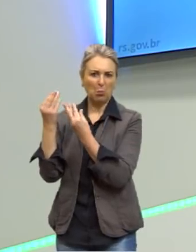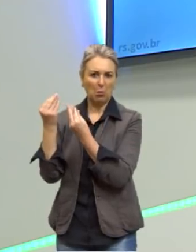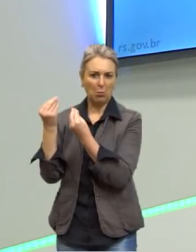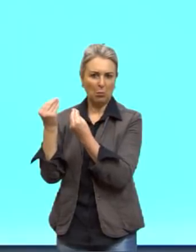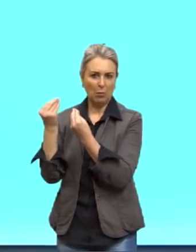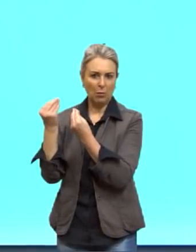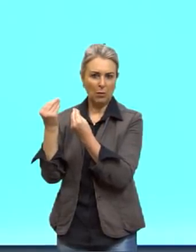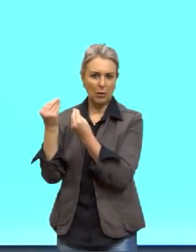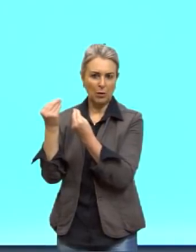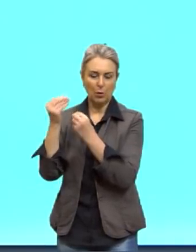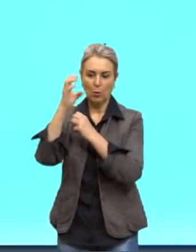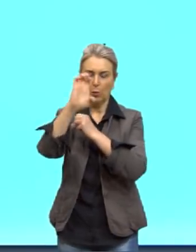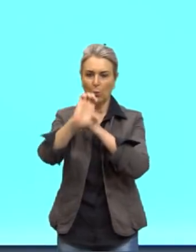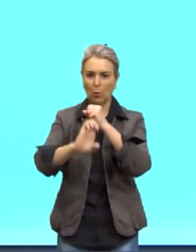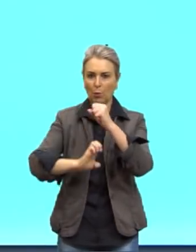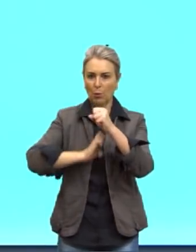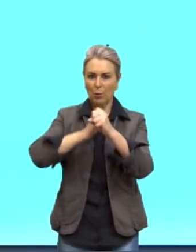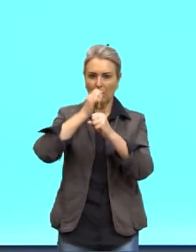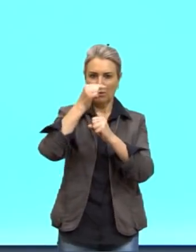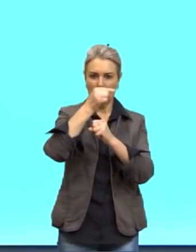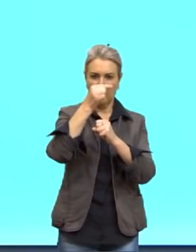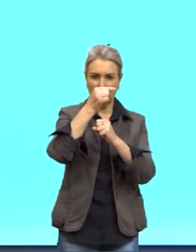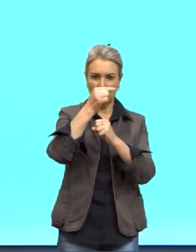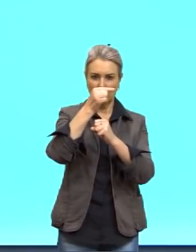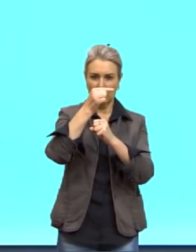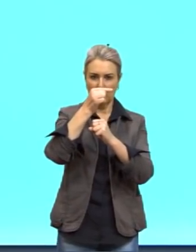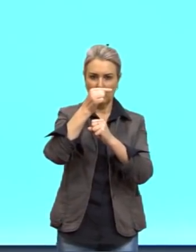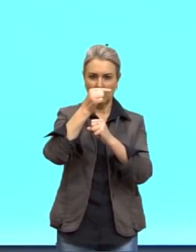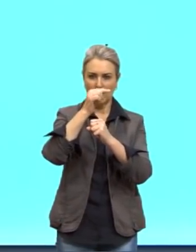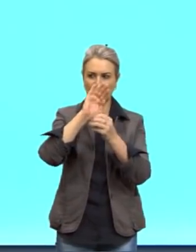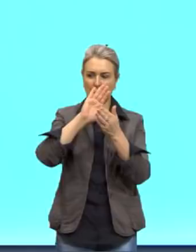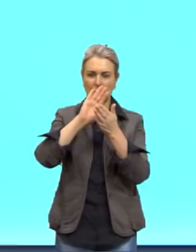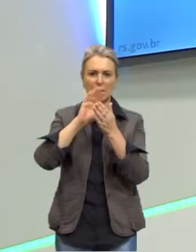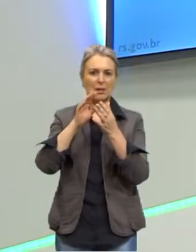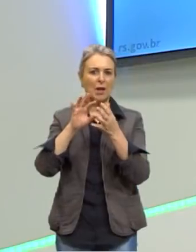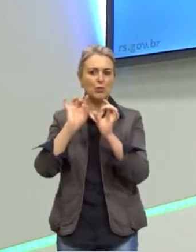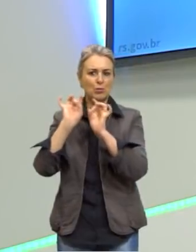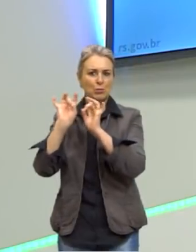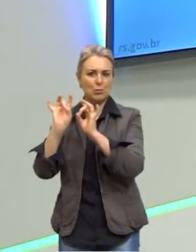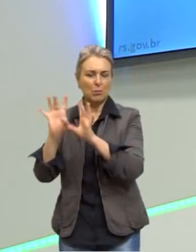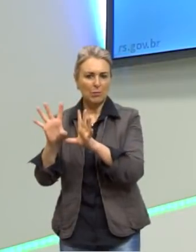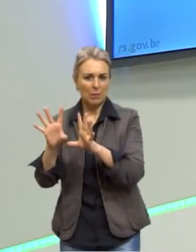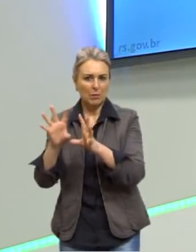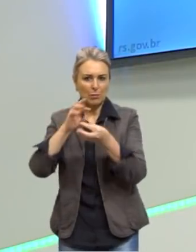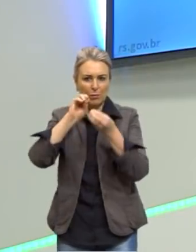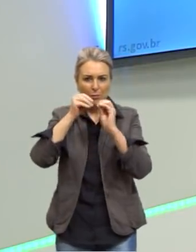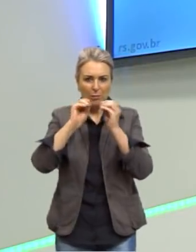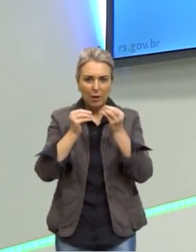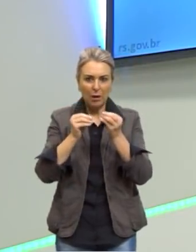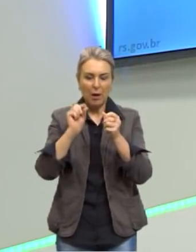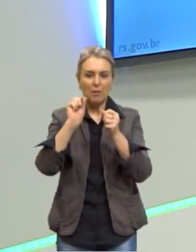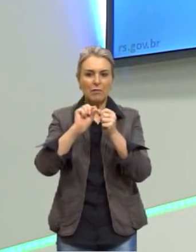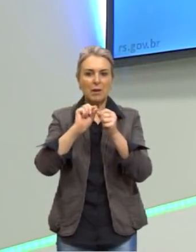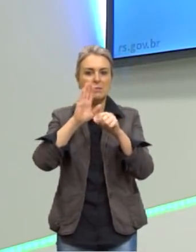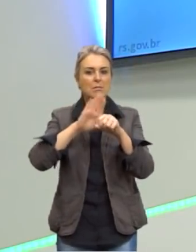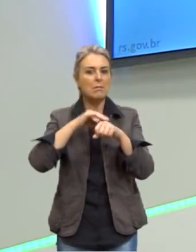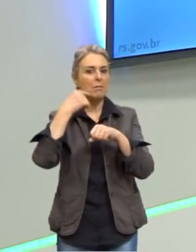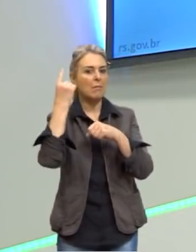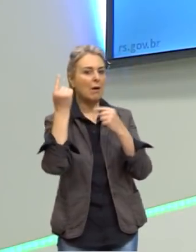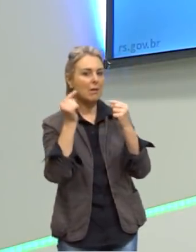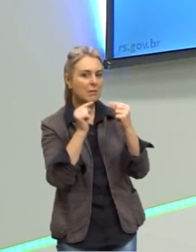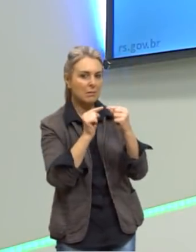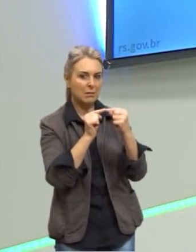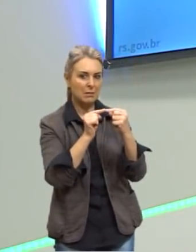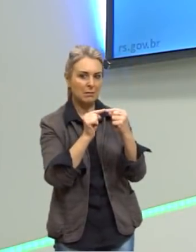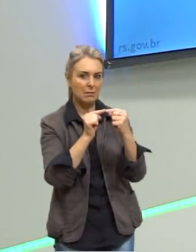pai de elétrons que tá sobrando na molécula acaba fazendo uma segunda ligação uma pseudo ligação